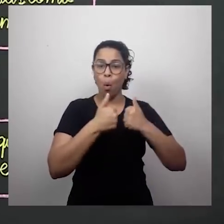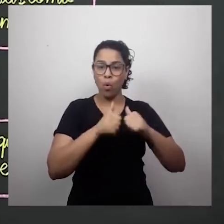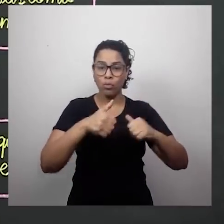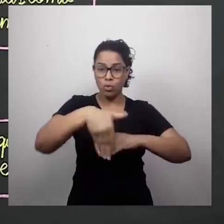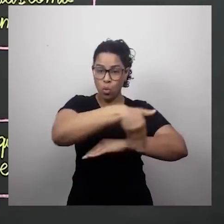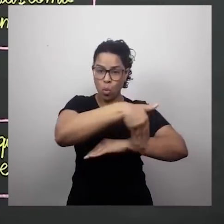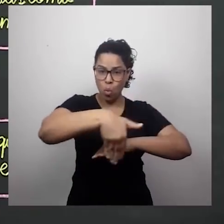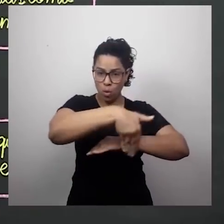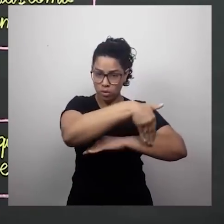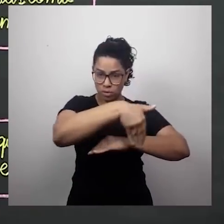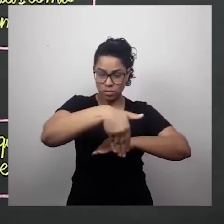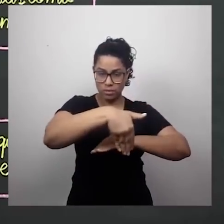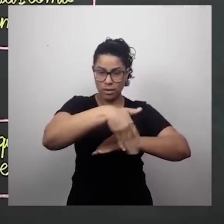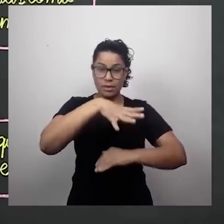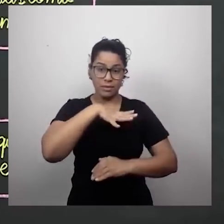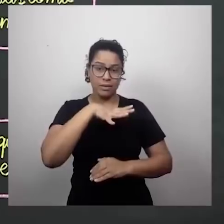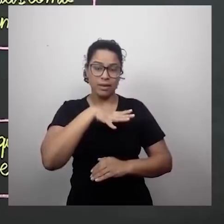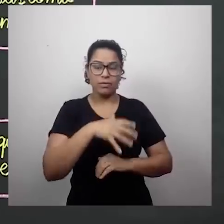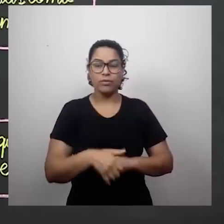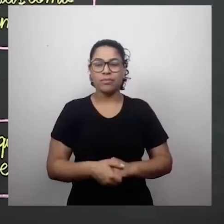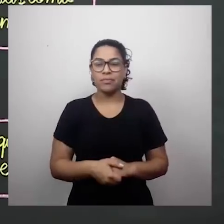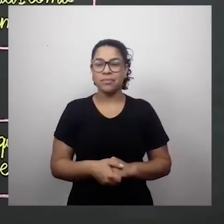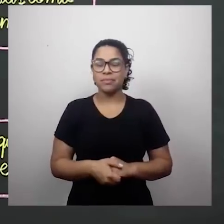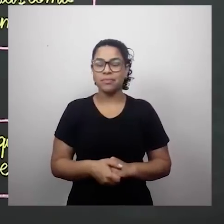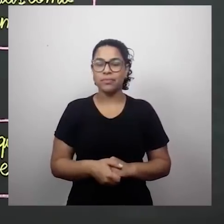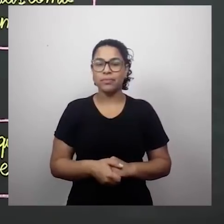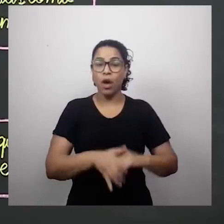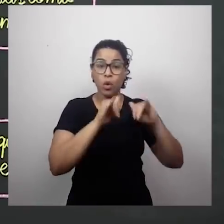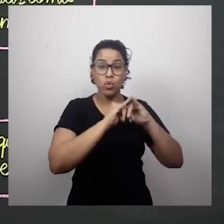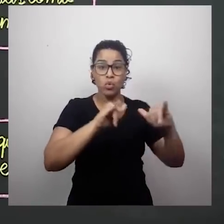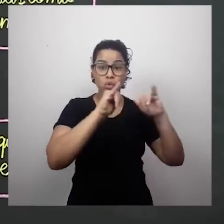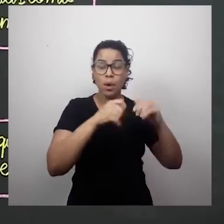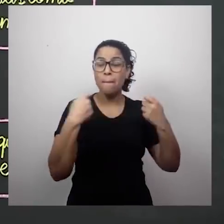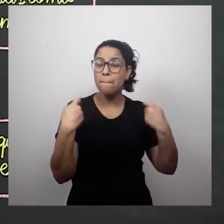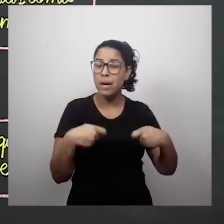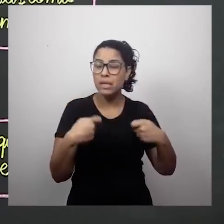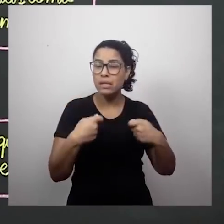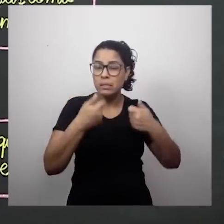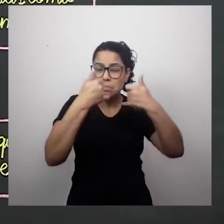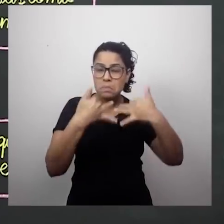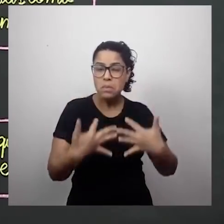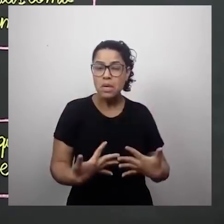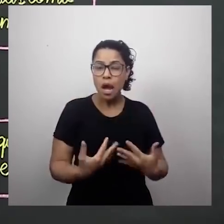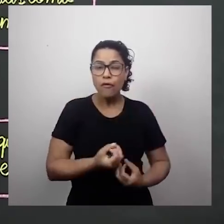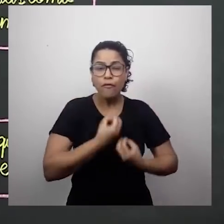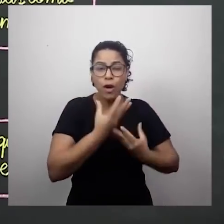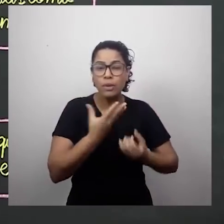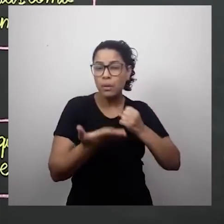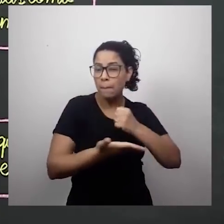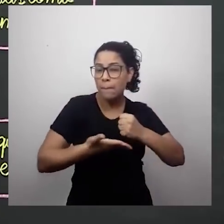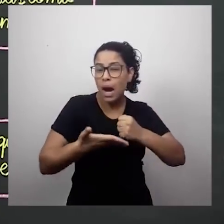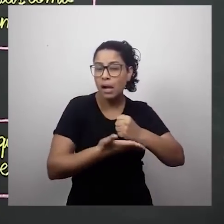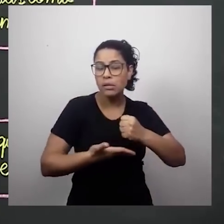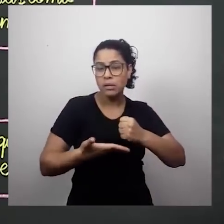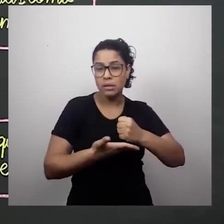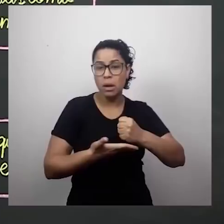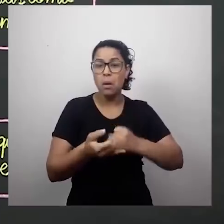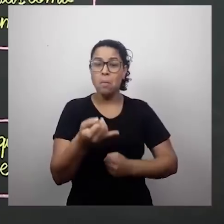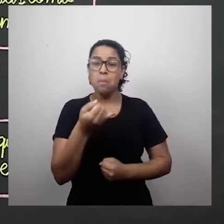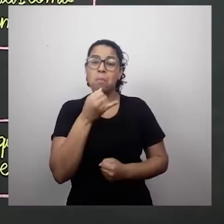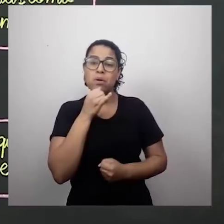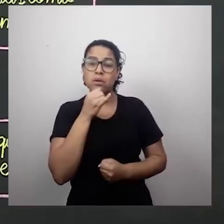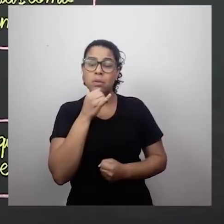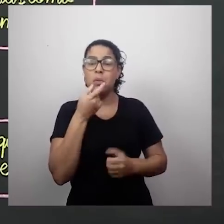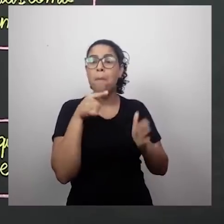grande cidade. A notícia tem que falar todas as informações básicas sobre esse fato. Informações essas que geralmente correspondem a